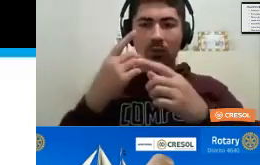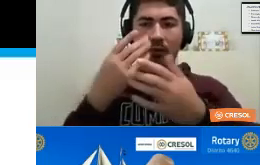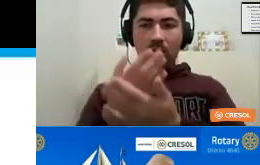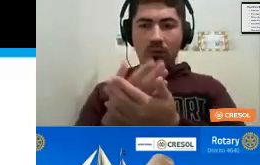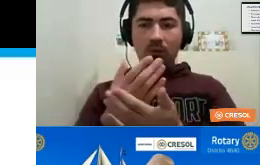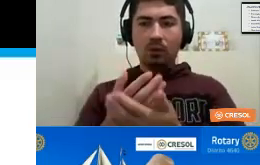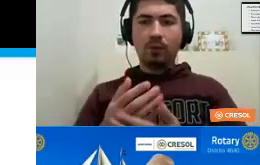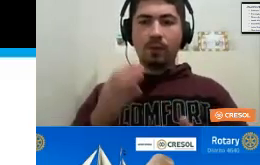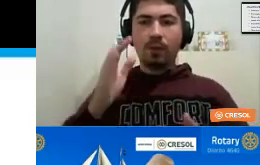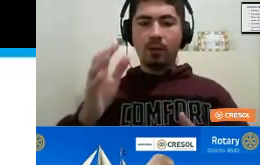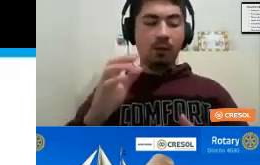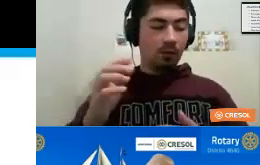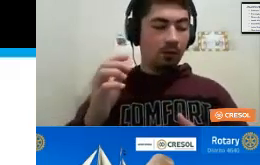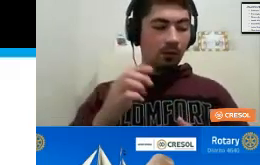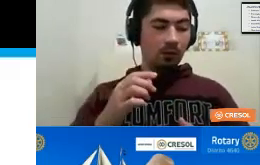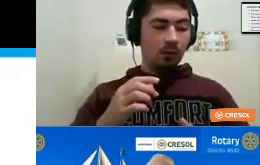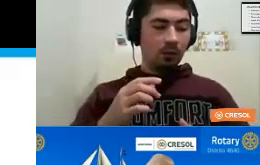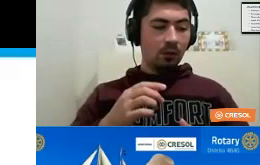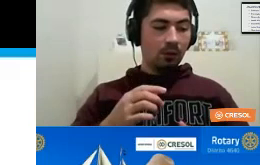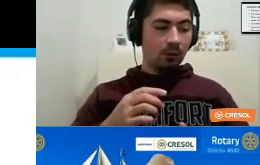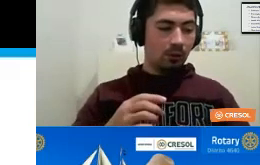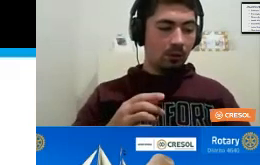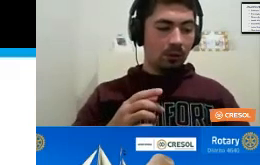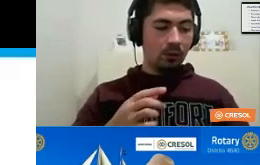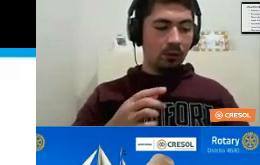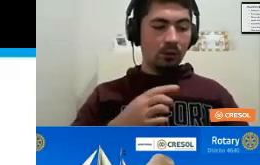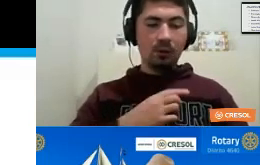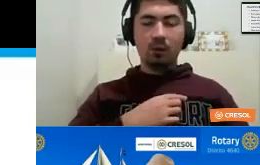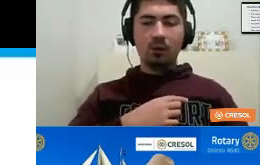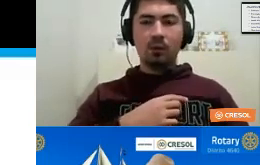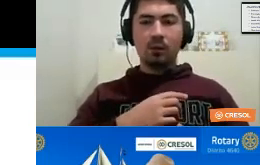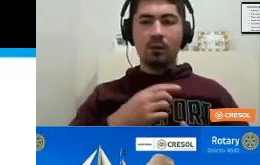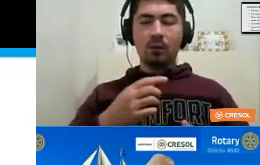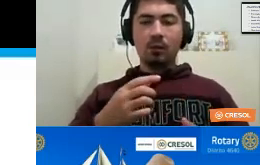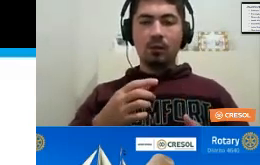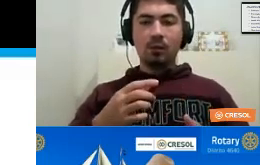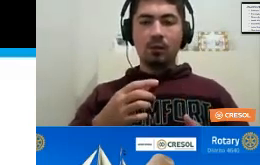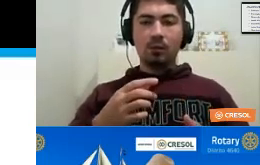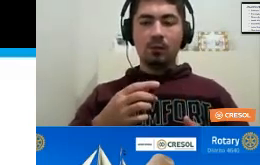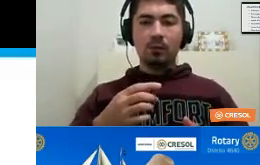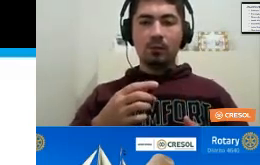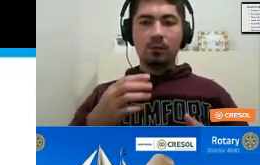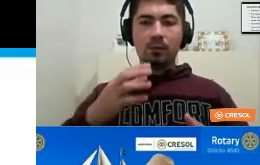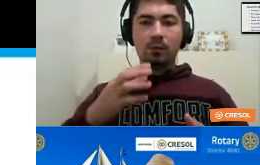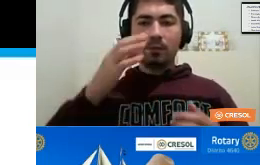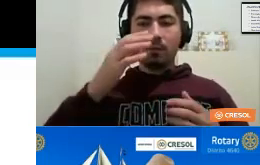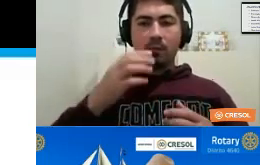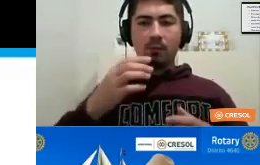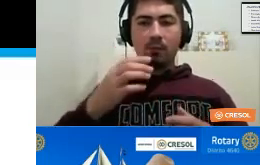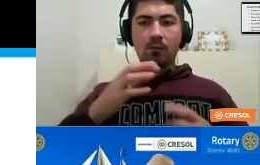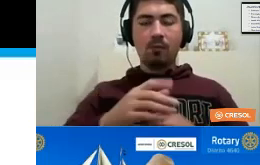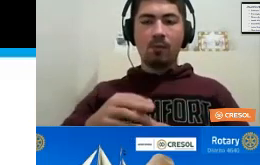econômico são altamente interessantes, né? Assim como agora no meio ambiente, na questão da água,